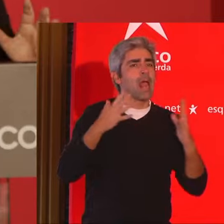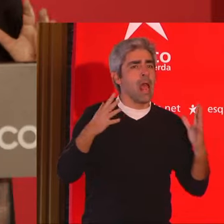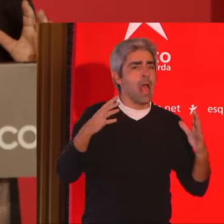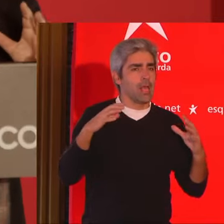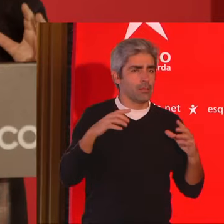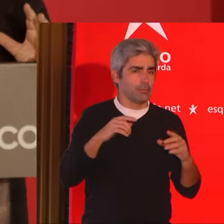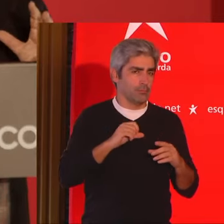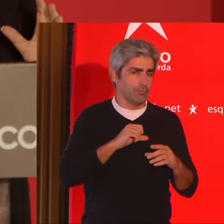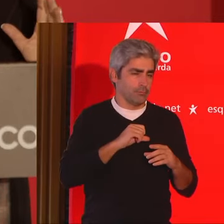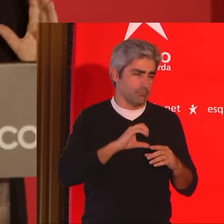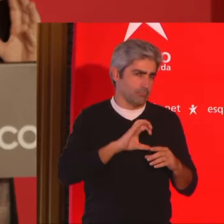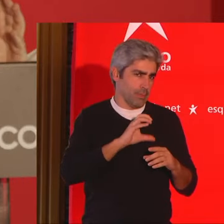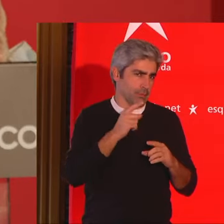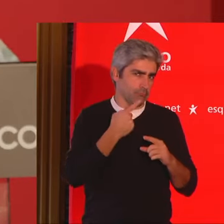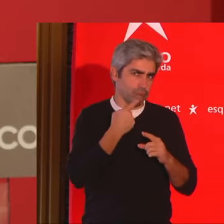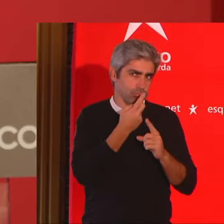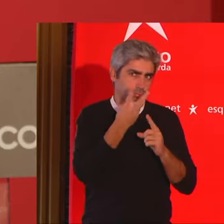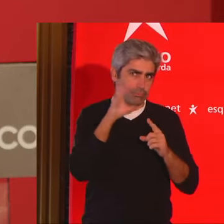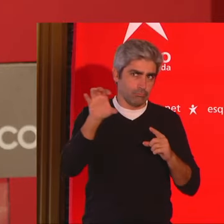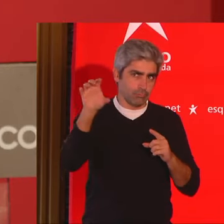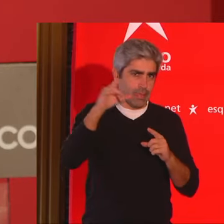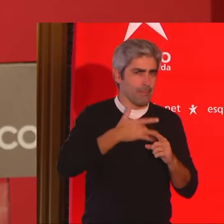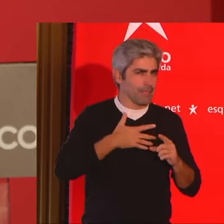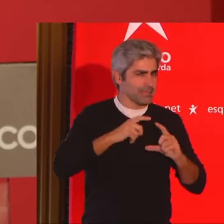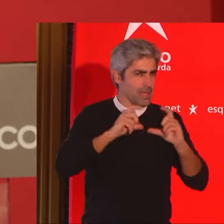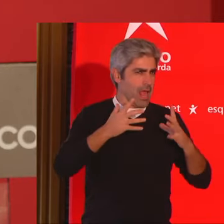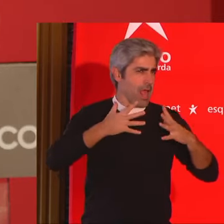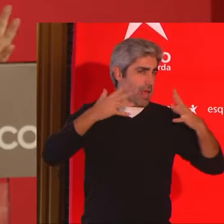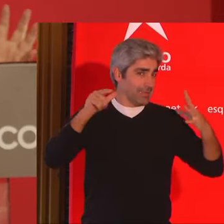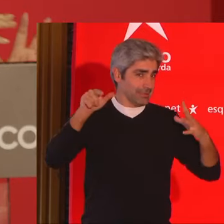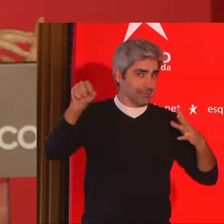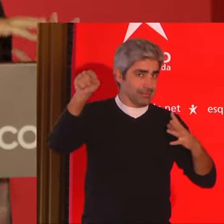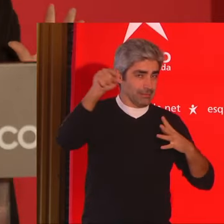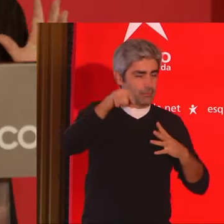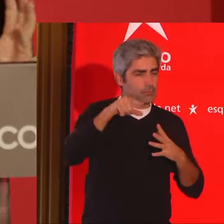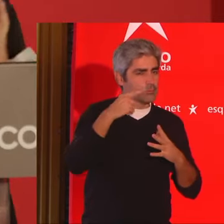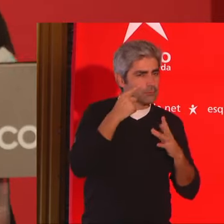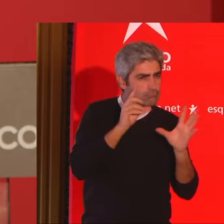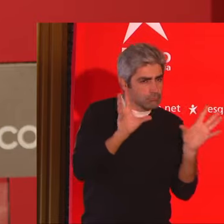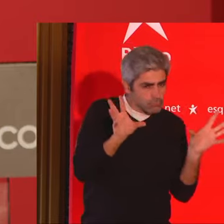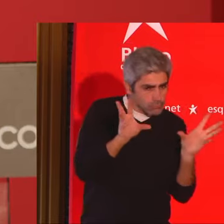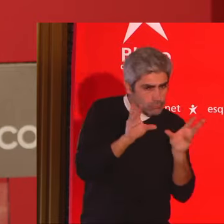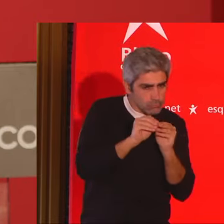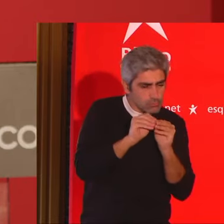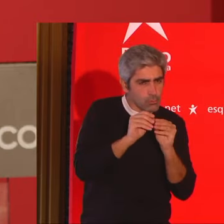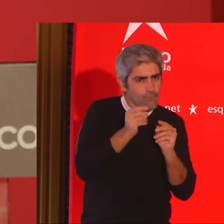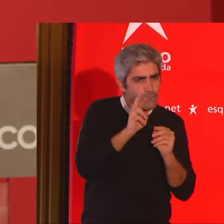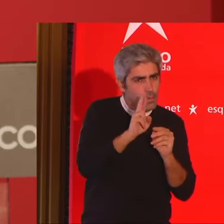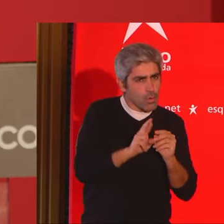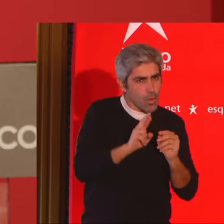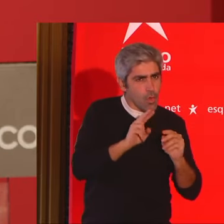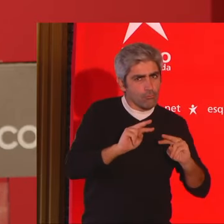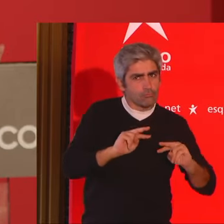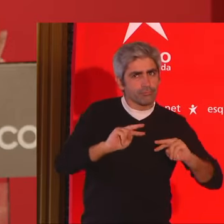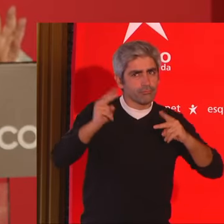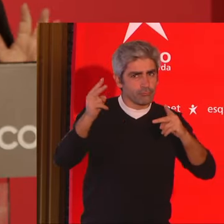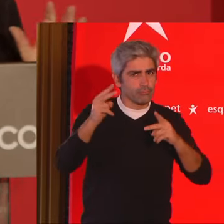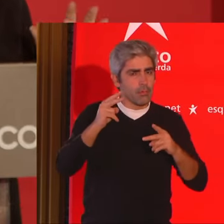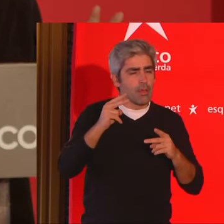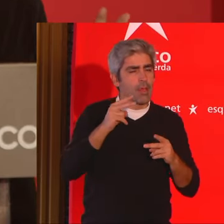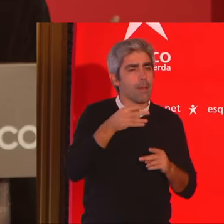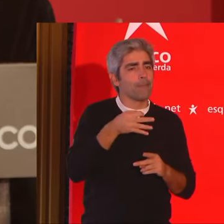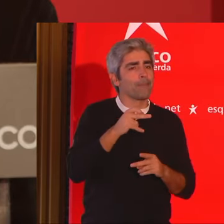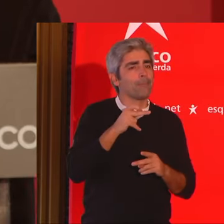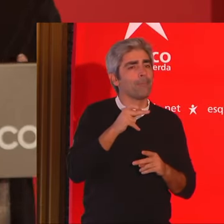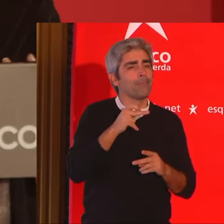multinacionais nos diversos países, foi possível verificar que a soma que é transferida para os paraísos fiscais está acima daquilo